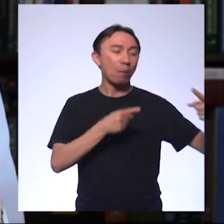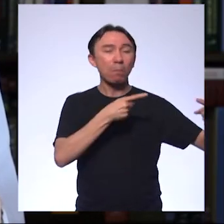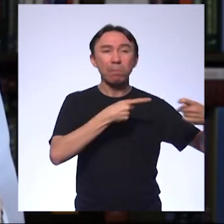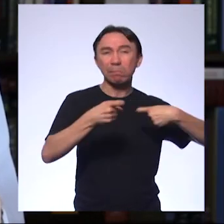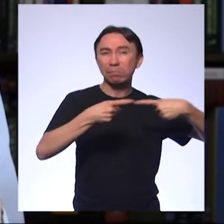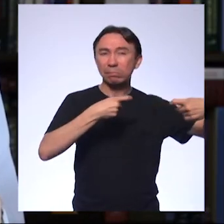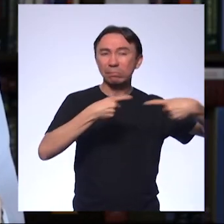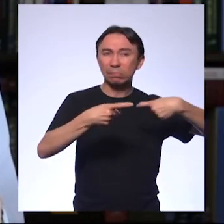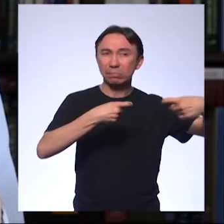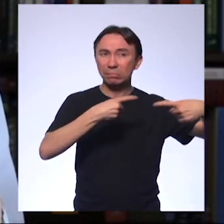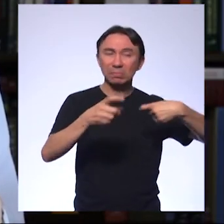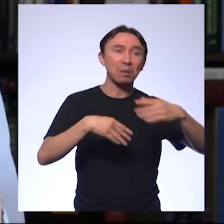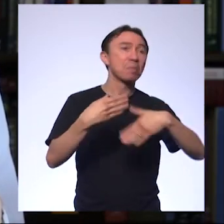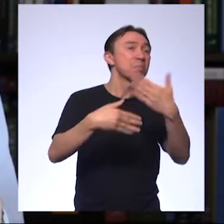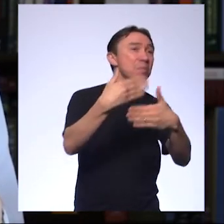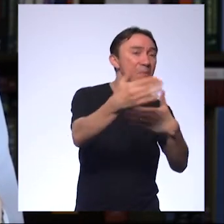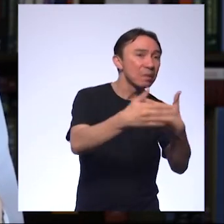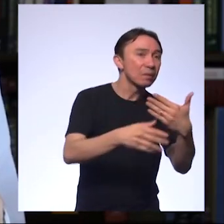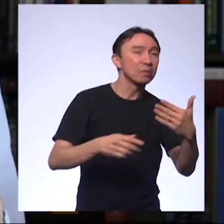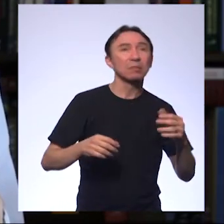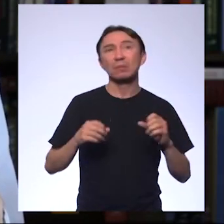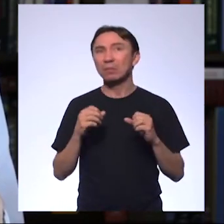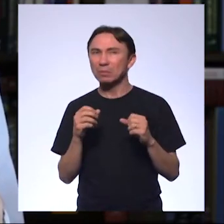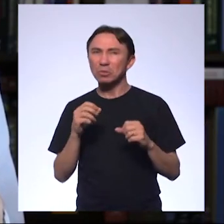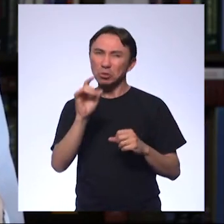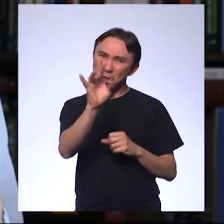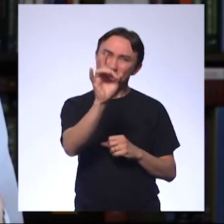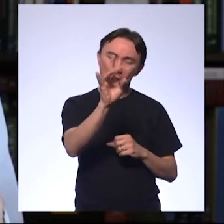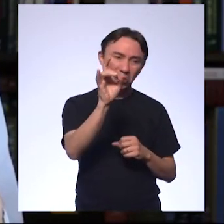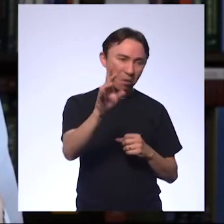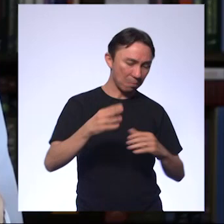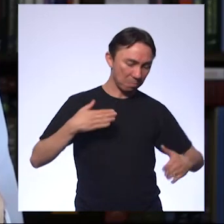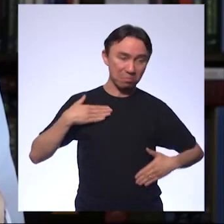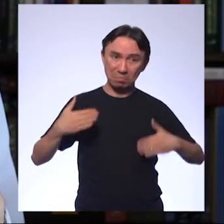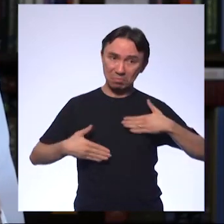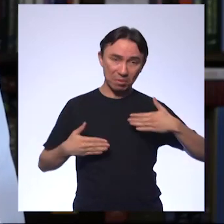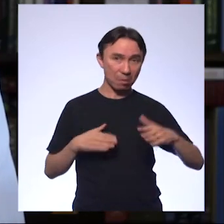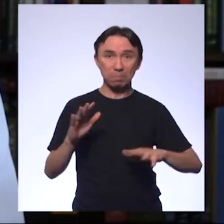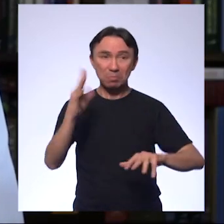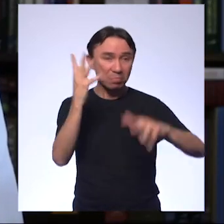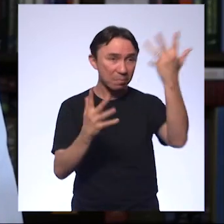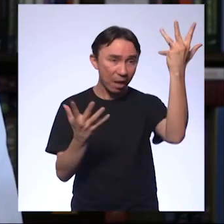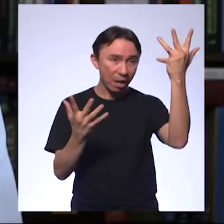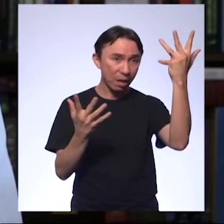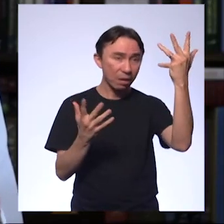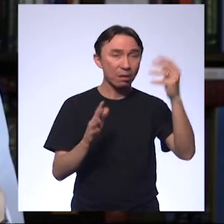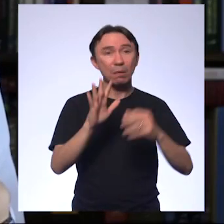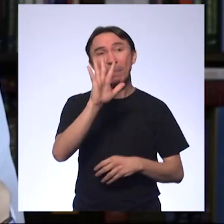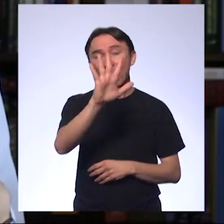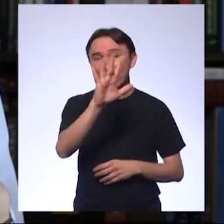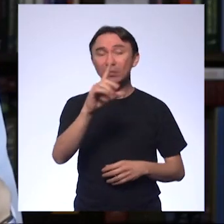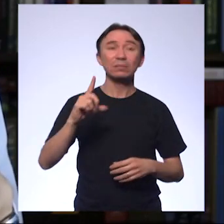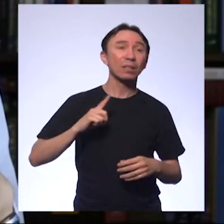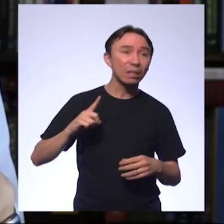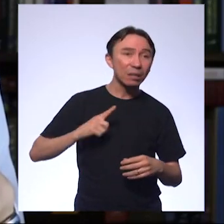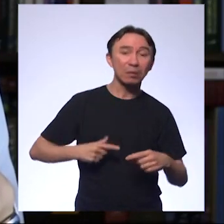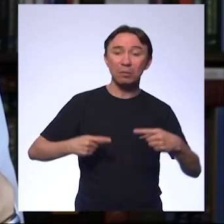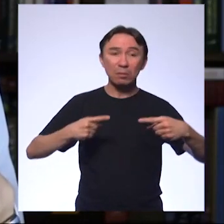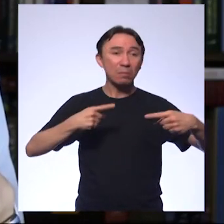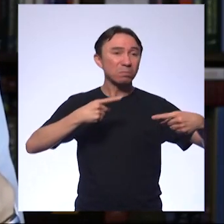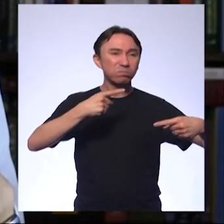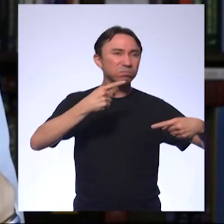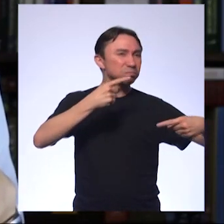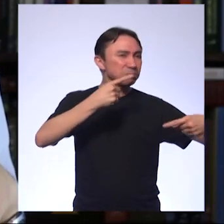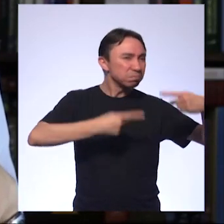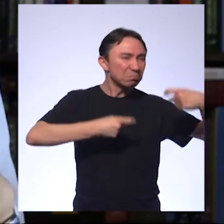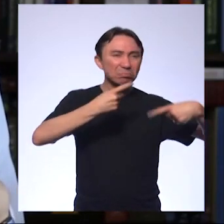não ter consequências bélicas físicas imediatas, mas sempre comporta conflito de poder, de